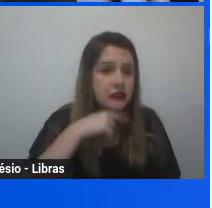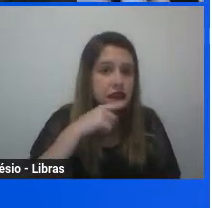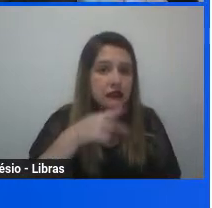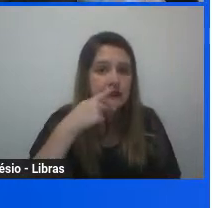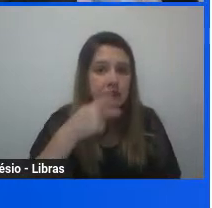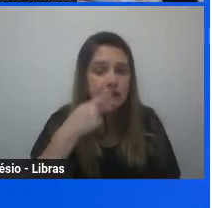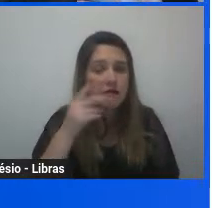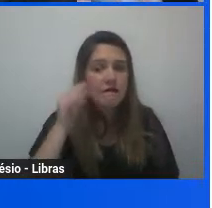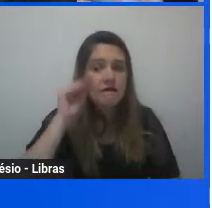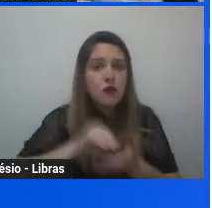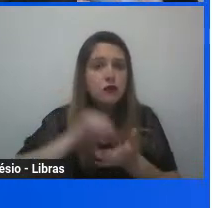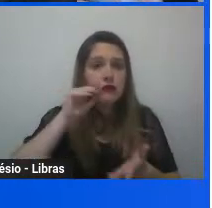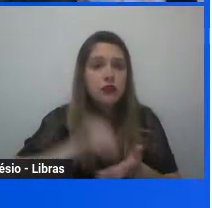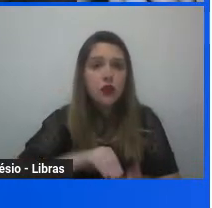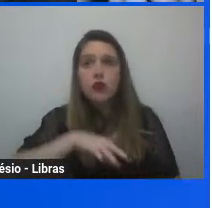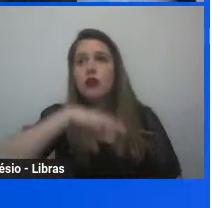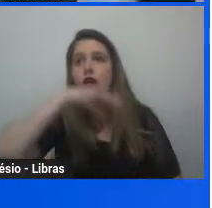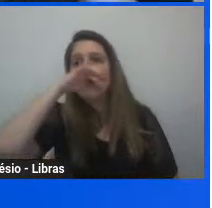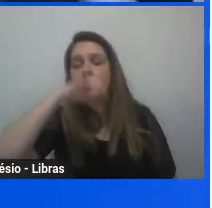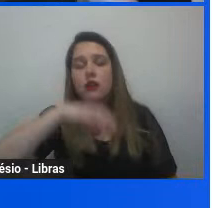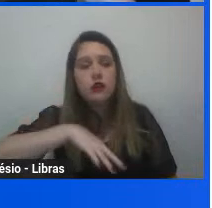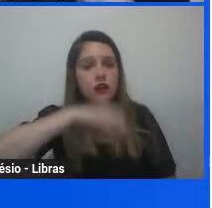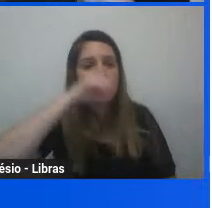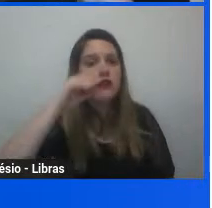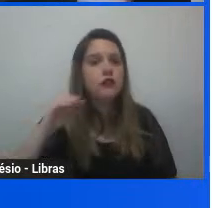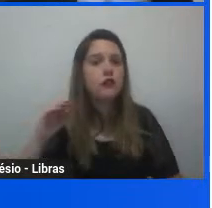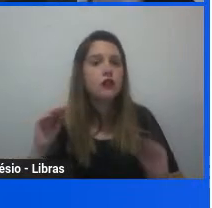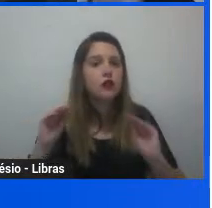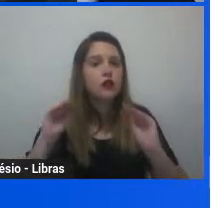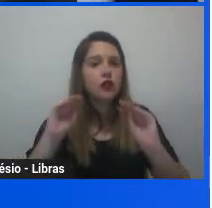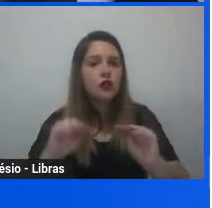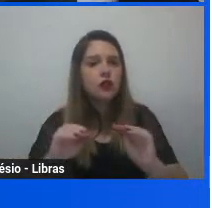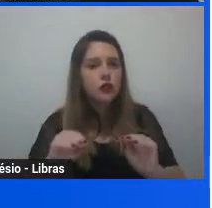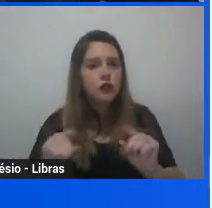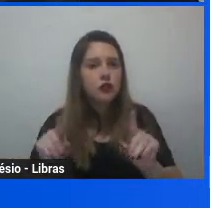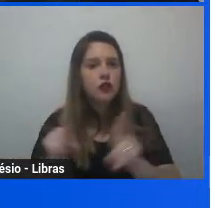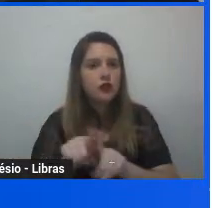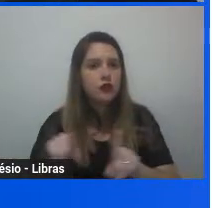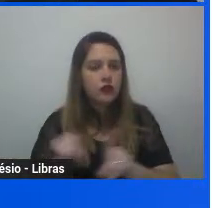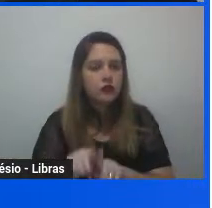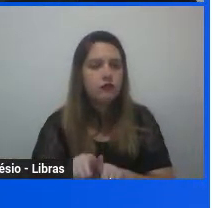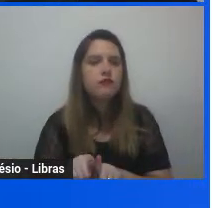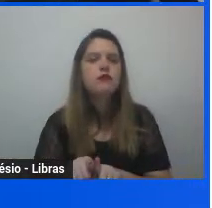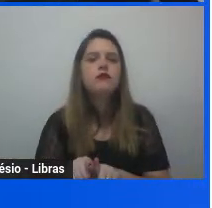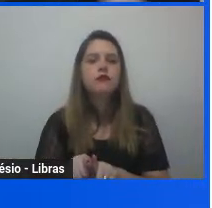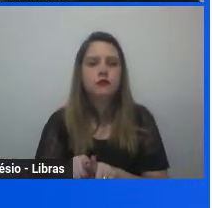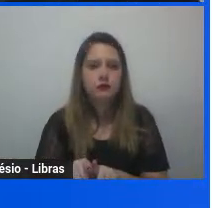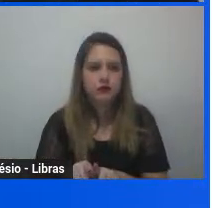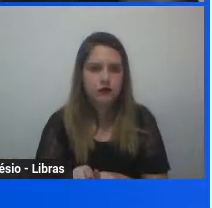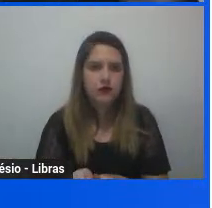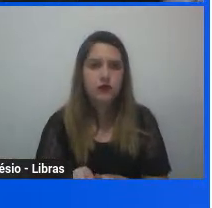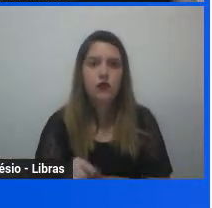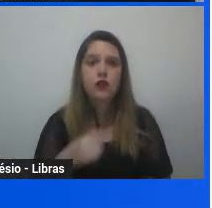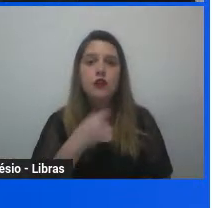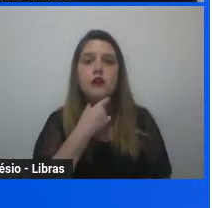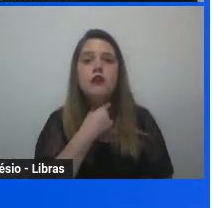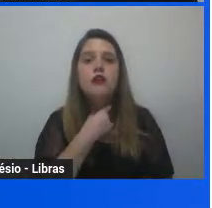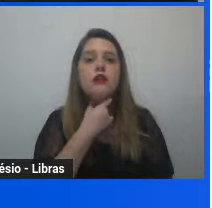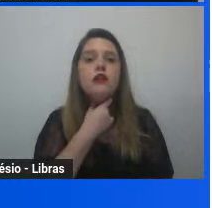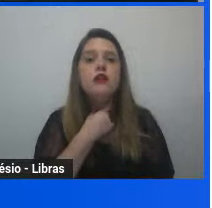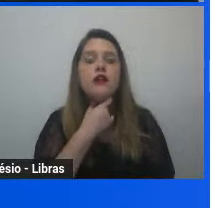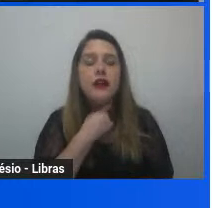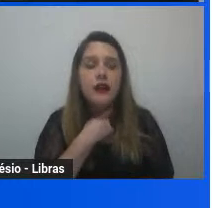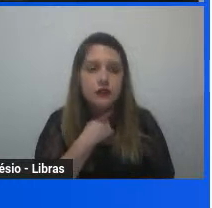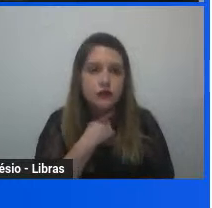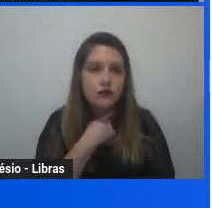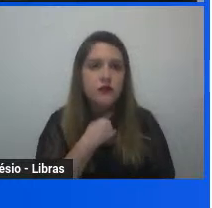faltando ar. E ele coloca a mão. Este é o sinal universal de engasgo. Quando alguém demonstra esses sinais